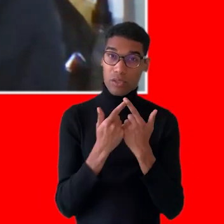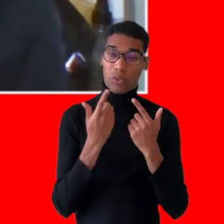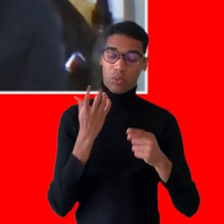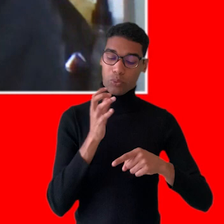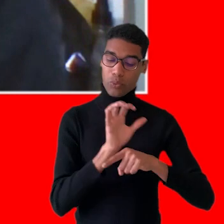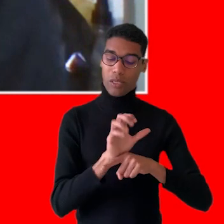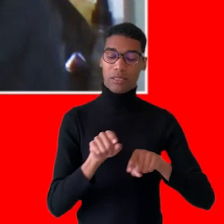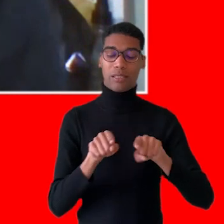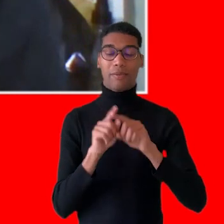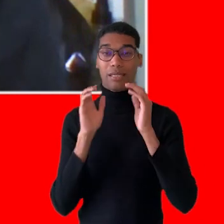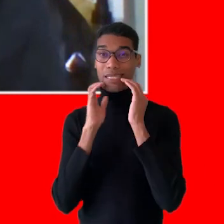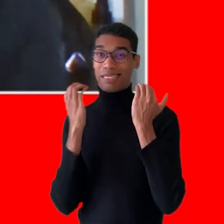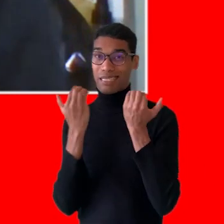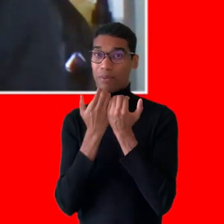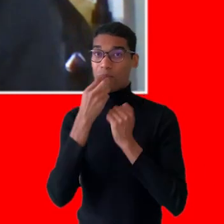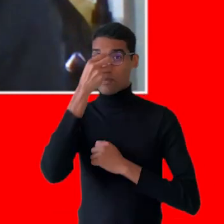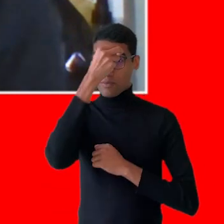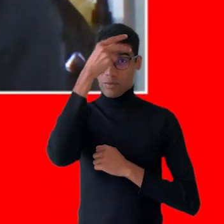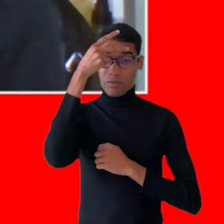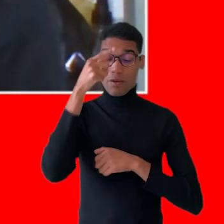municipais e do Congresso.